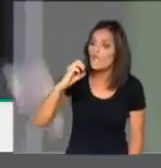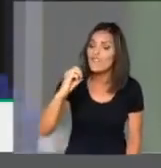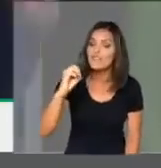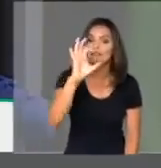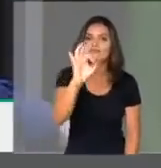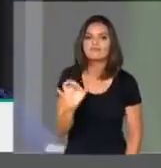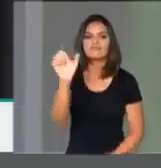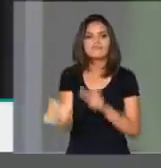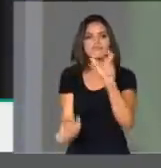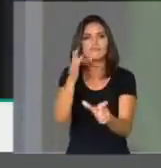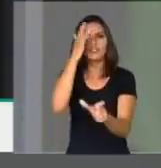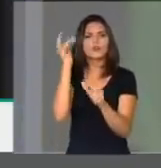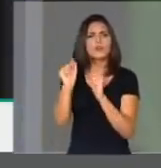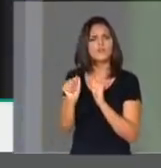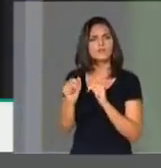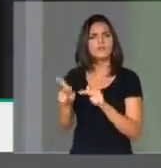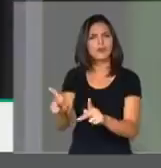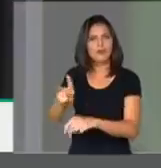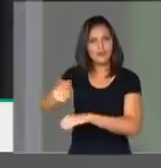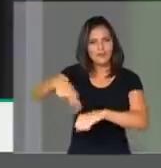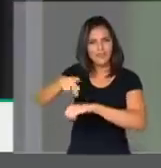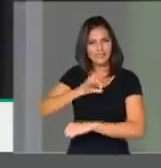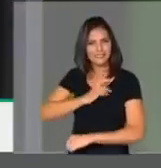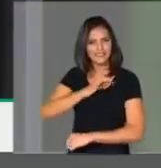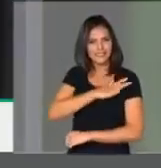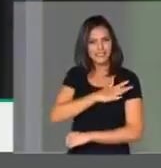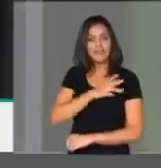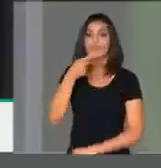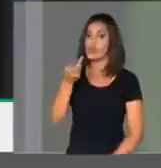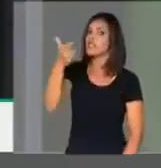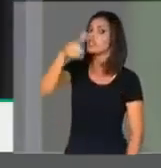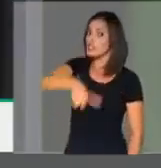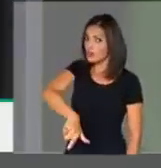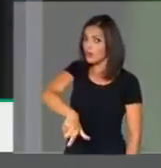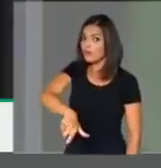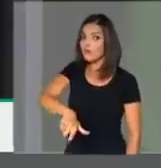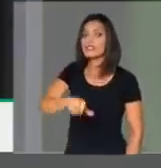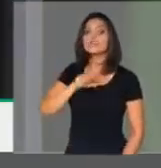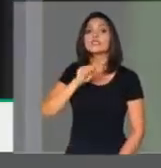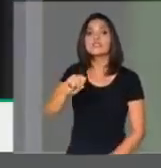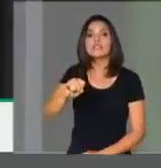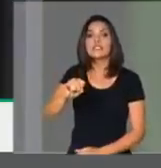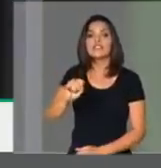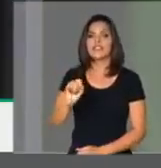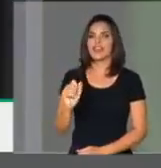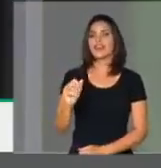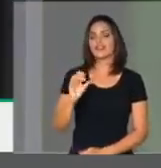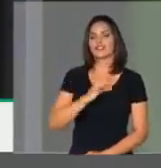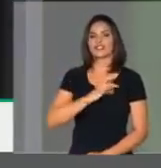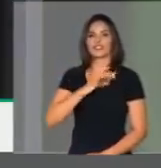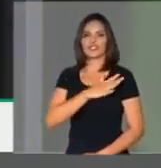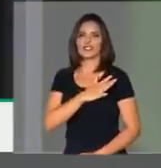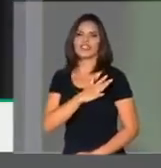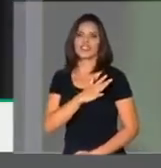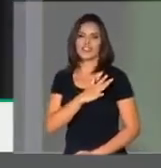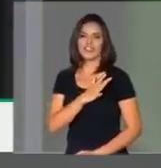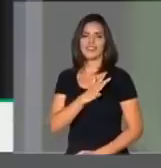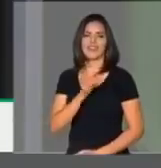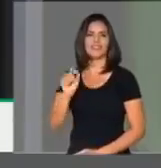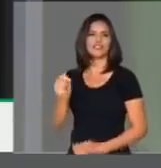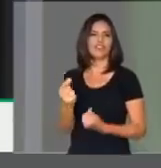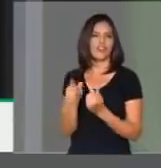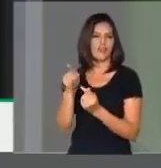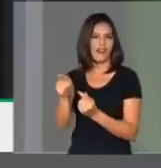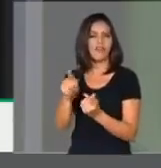90% dos aposentados no Chile, repito o dado, se convertida para a moeda brasileira, ganham em torno